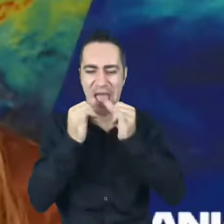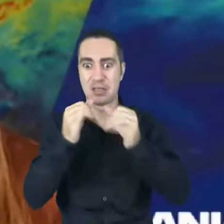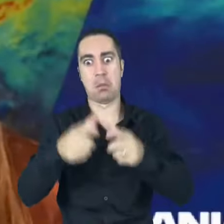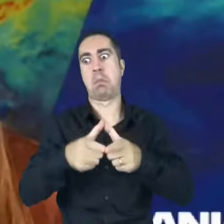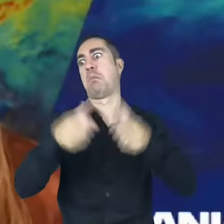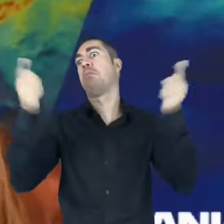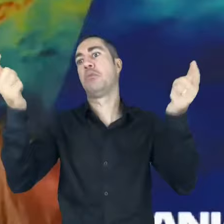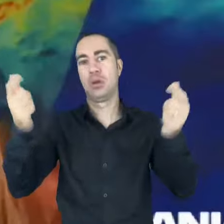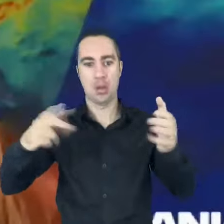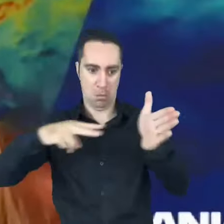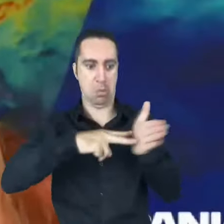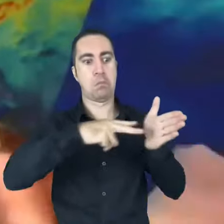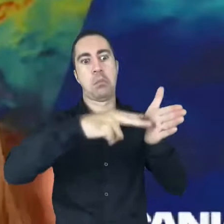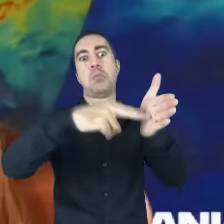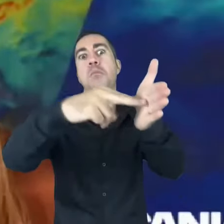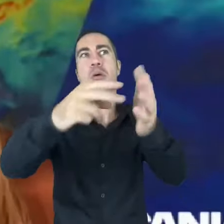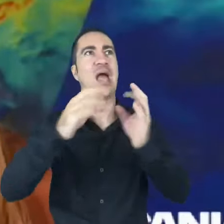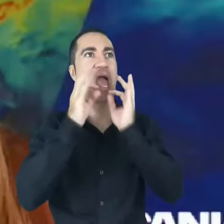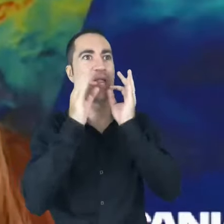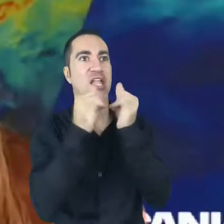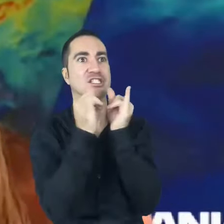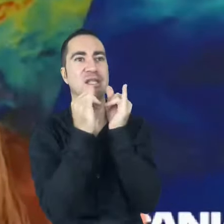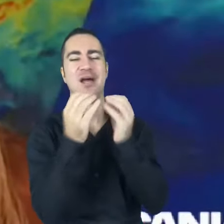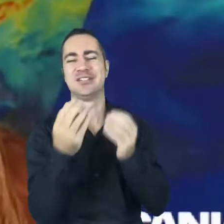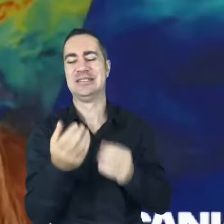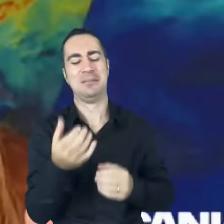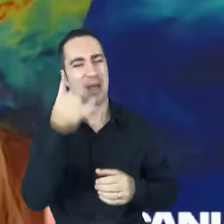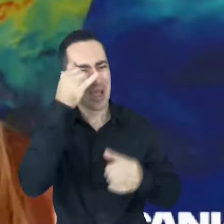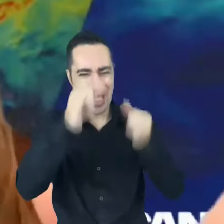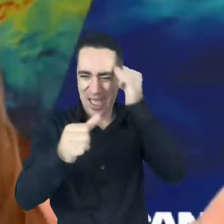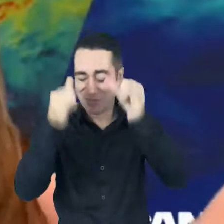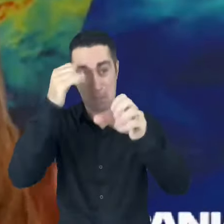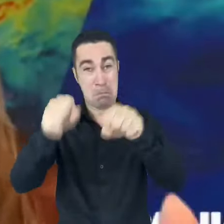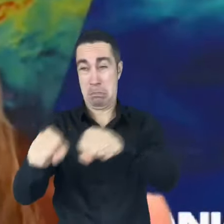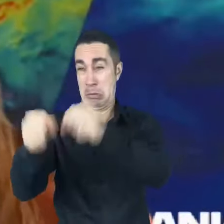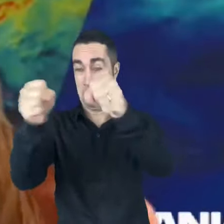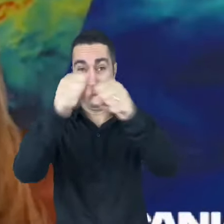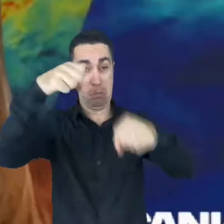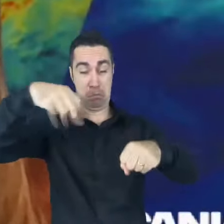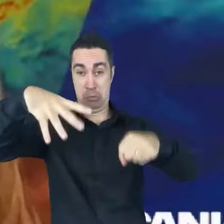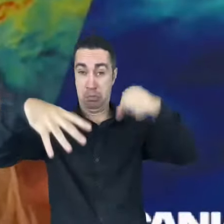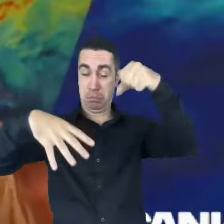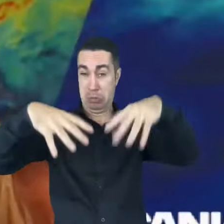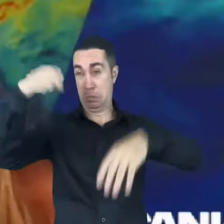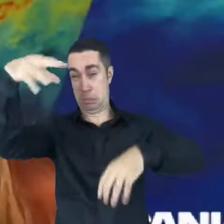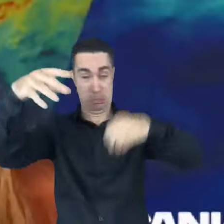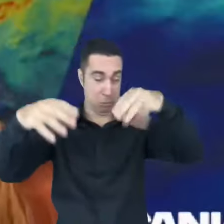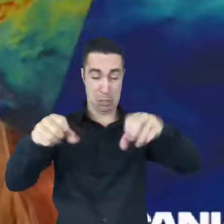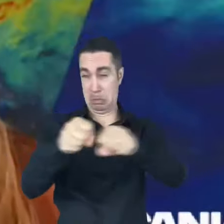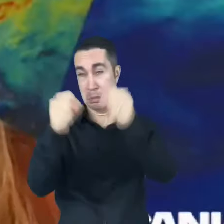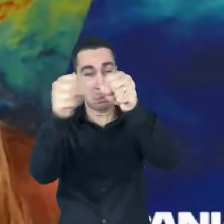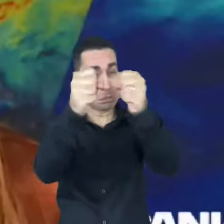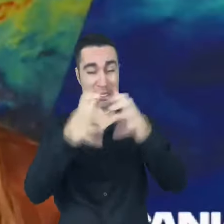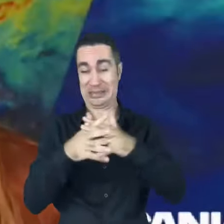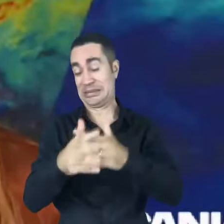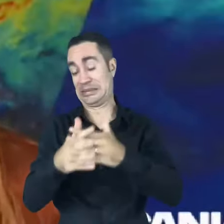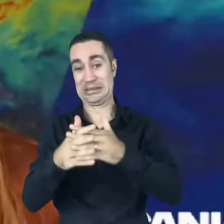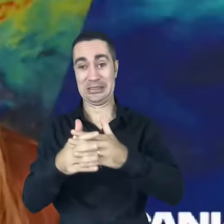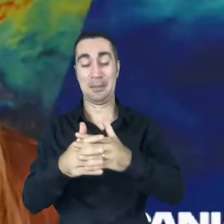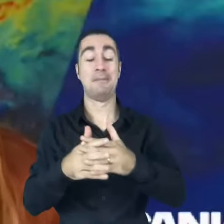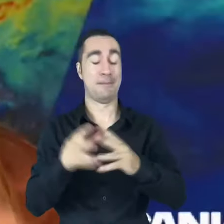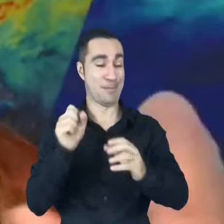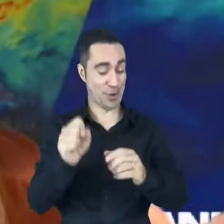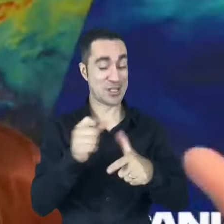na eletricidade, pode ter blackout e acabar com a rede. Então, essa empresa